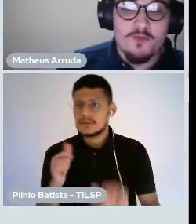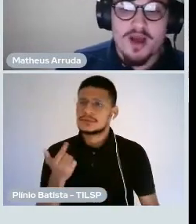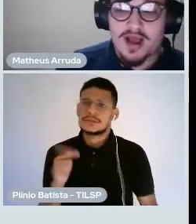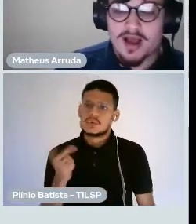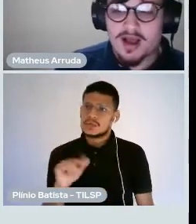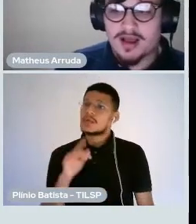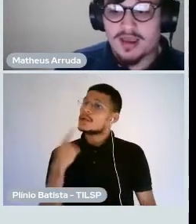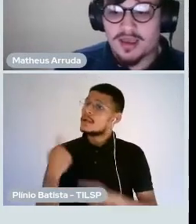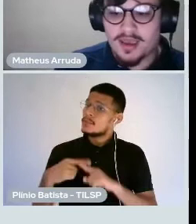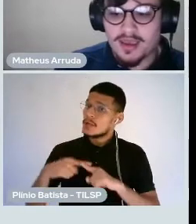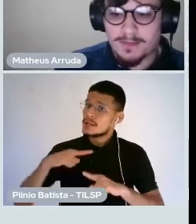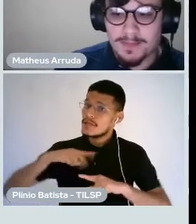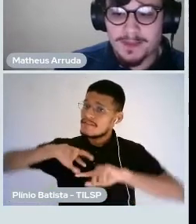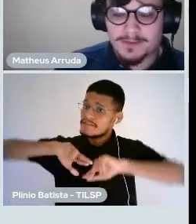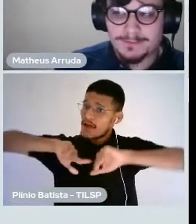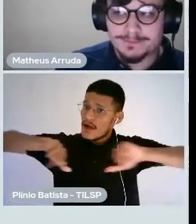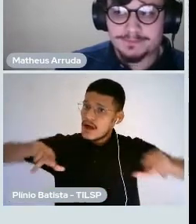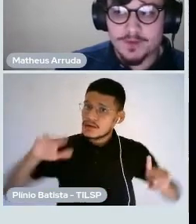você tem